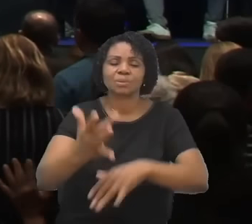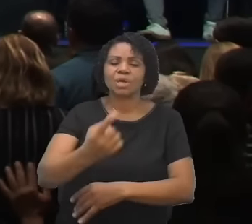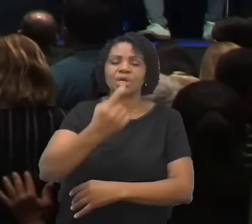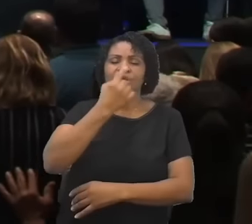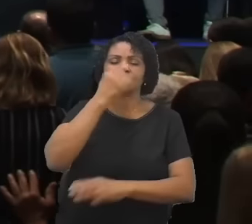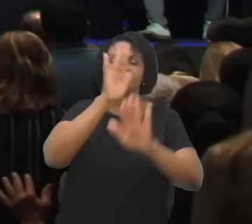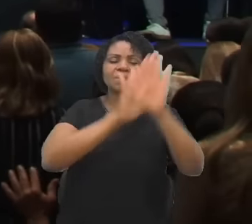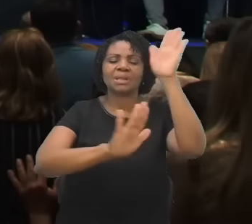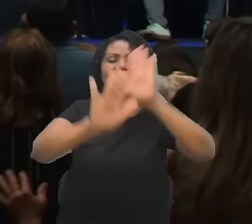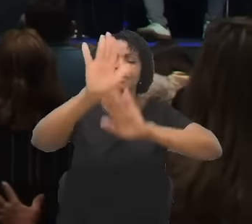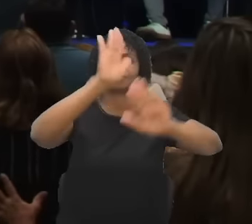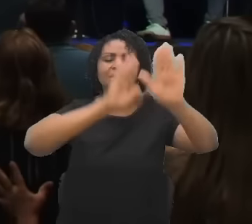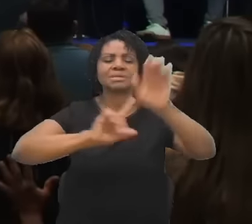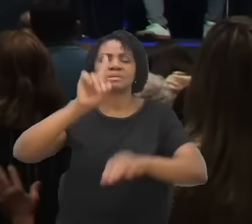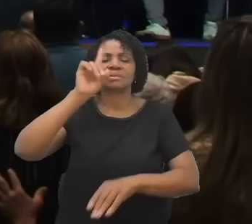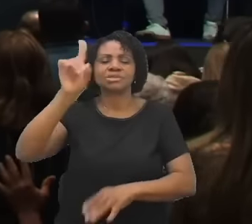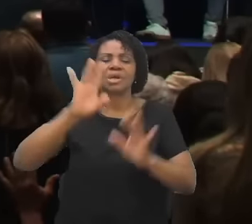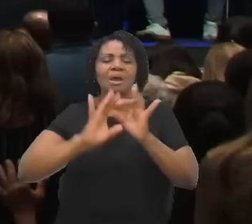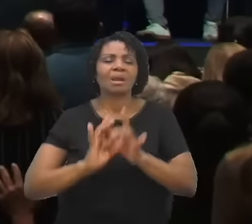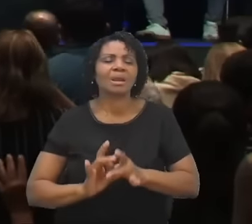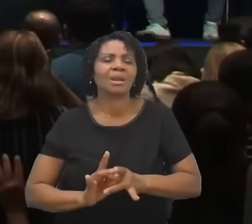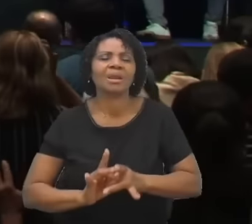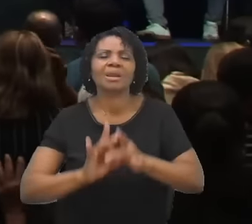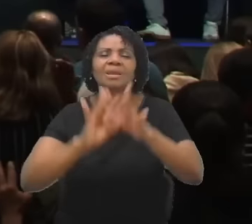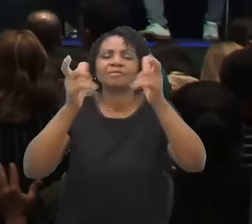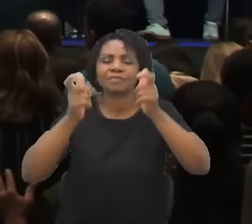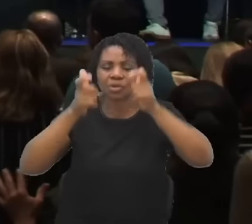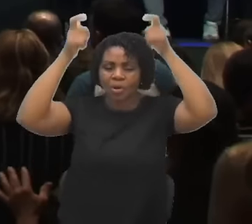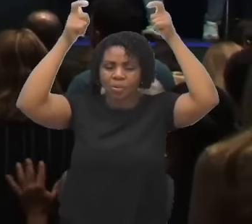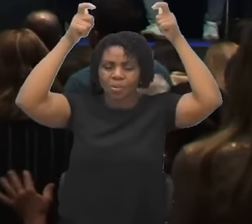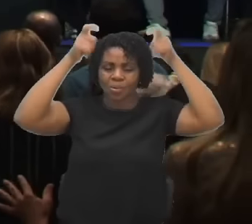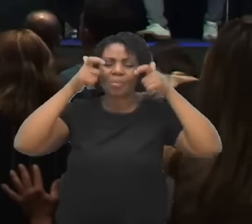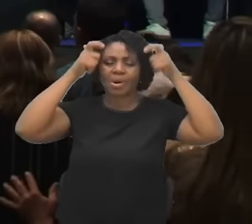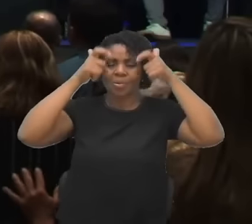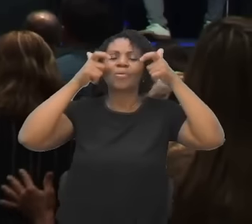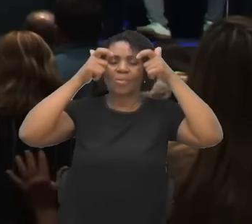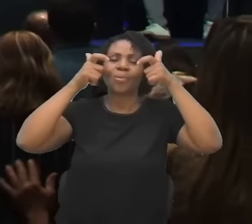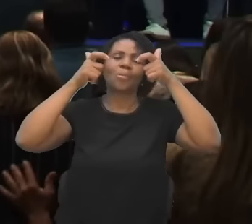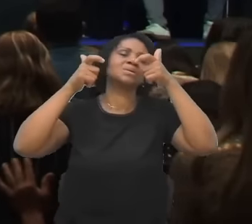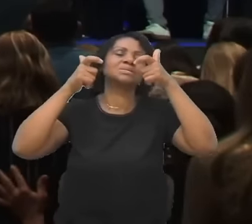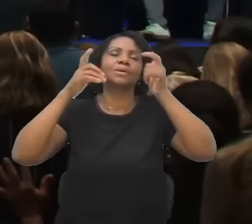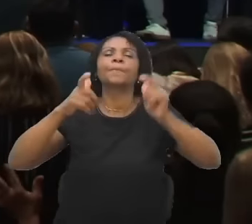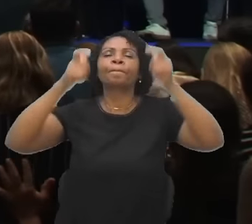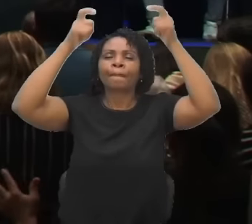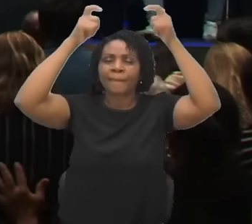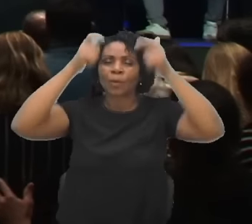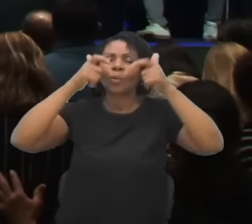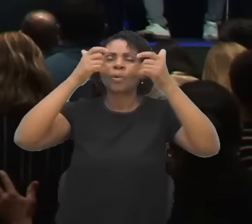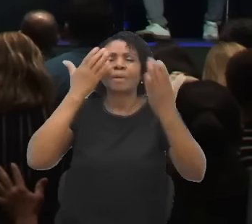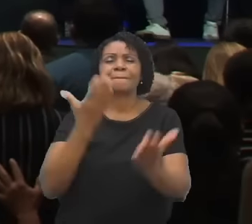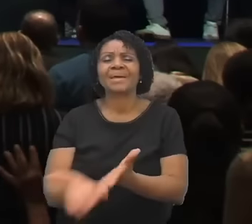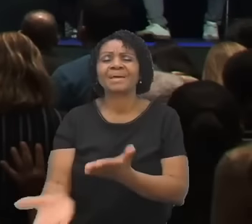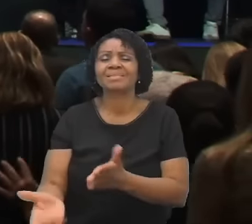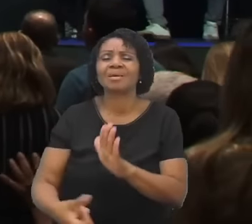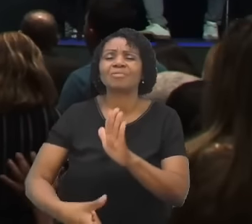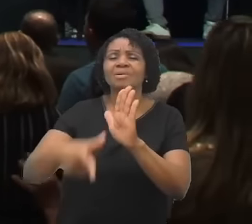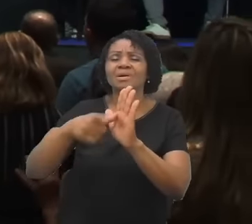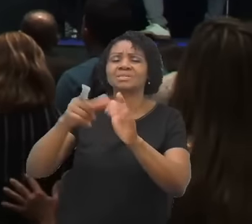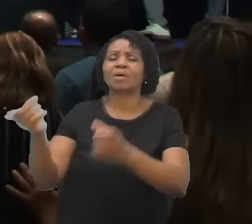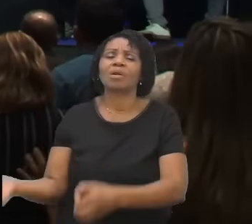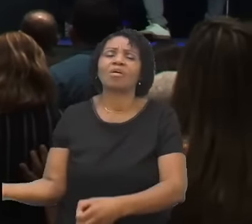de adoração, como livres, com a coroa na nossa cabeça. Coroas que foram perdidas,